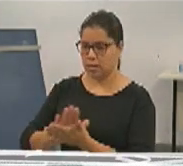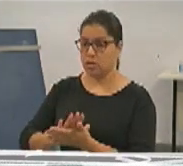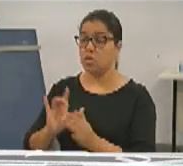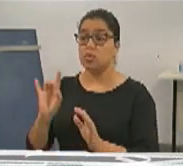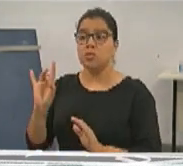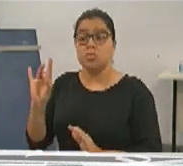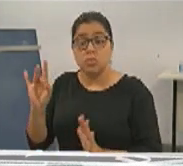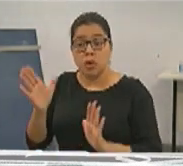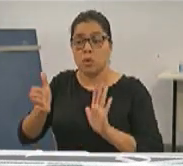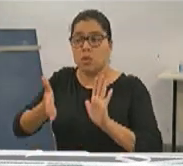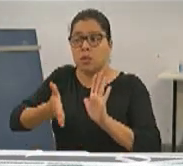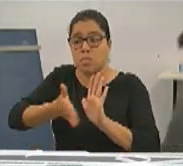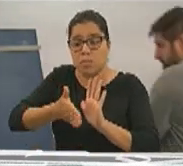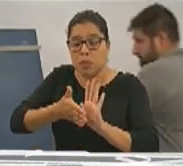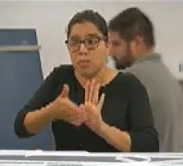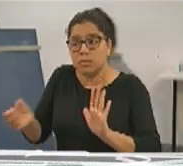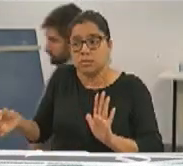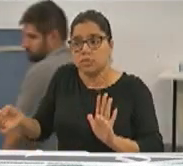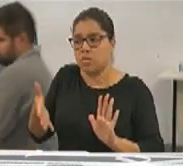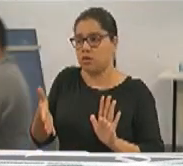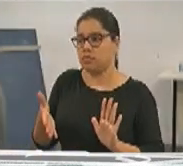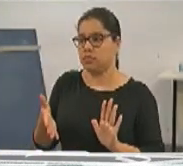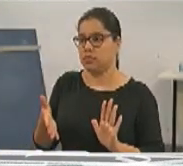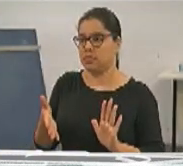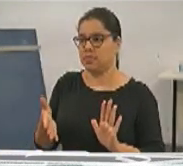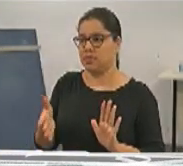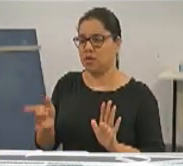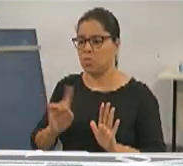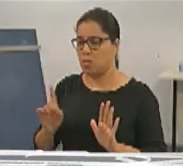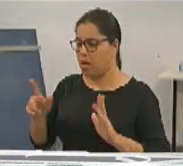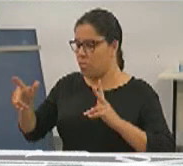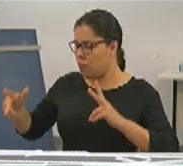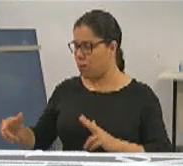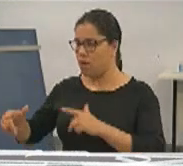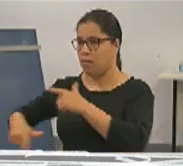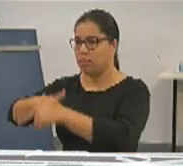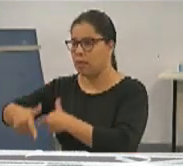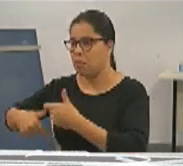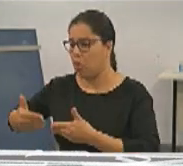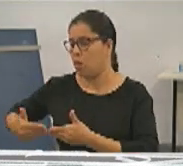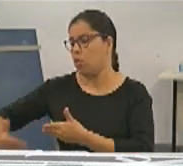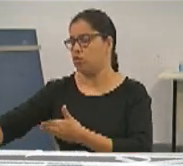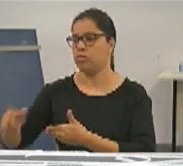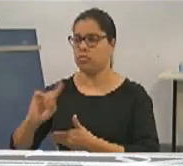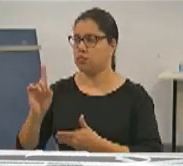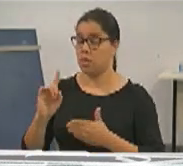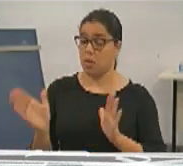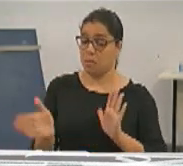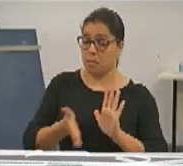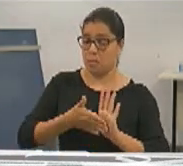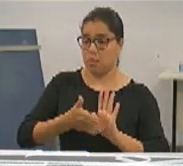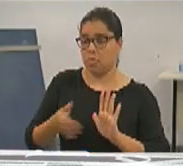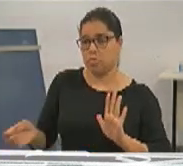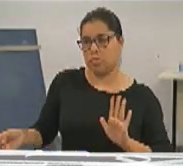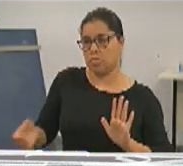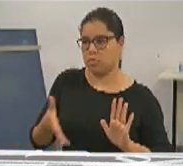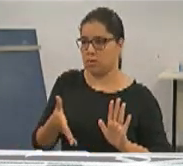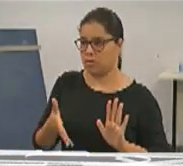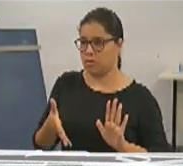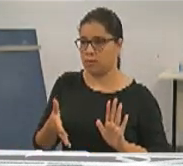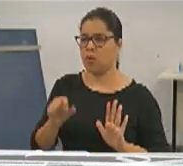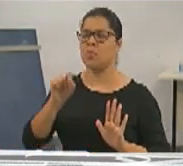trazemos algo inovador, algo diferente. Né, para nós, o mais importante são as